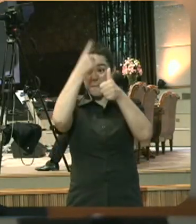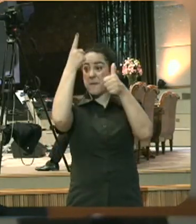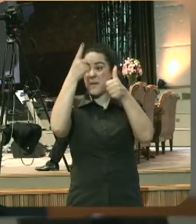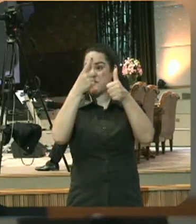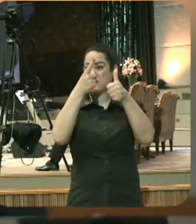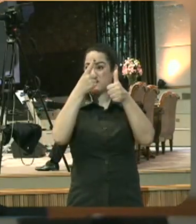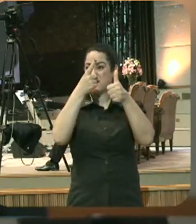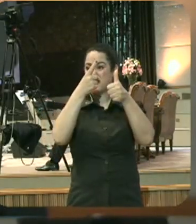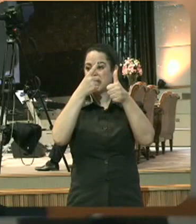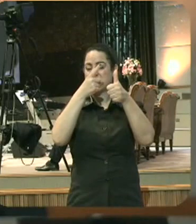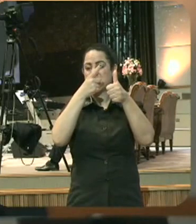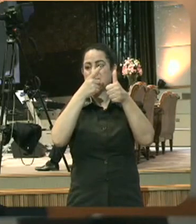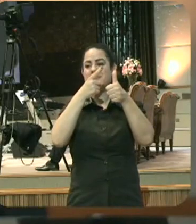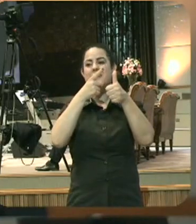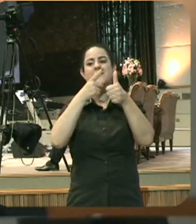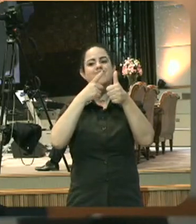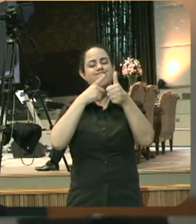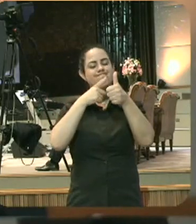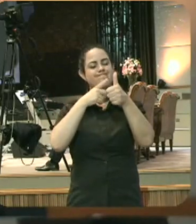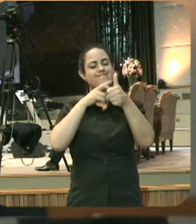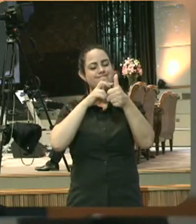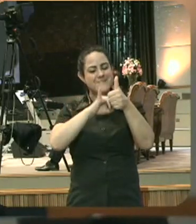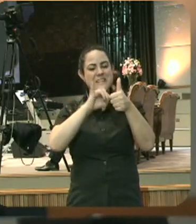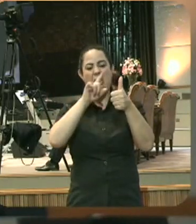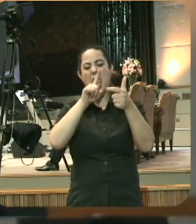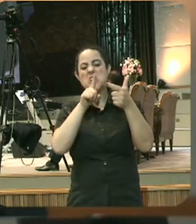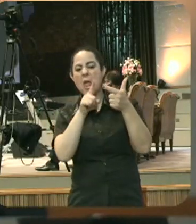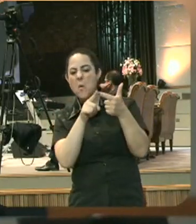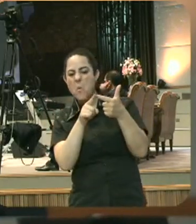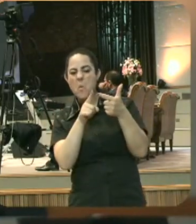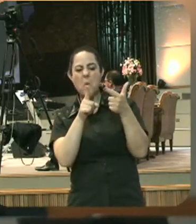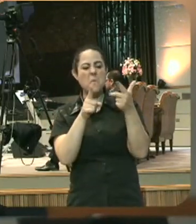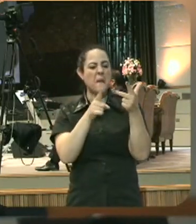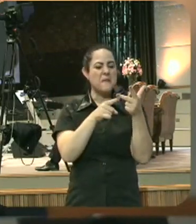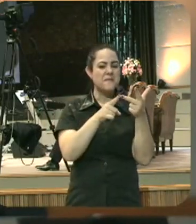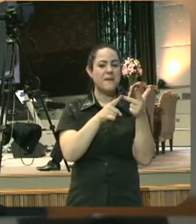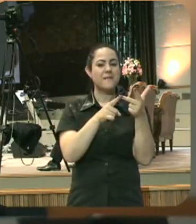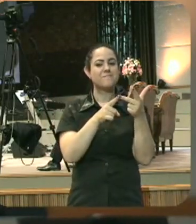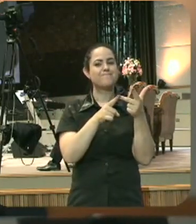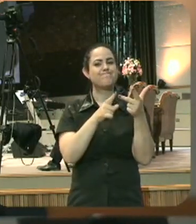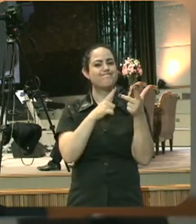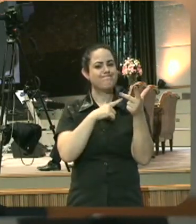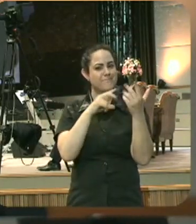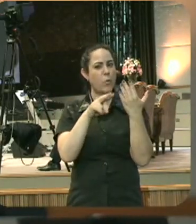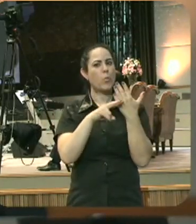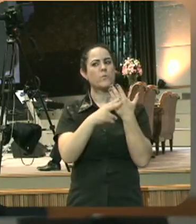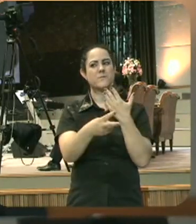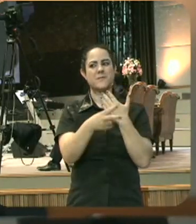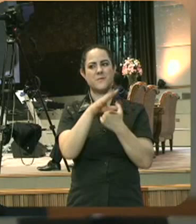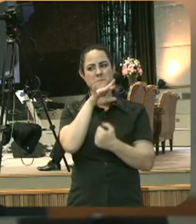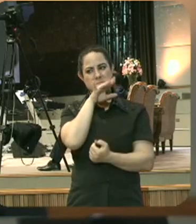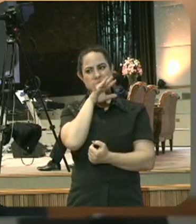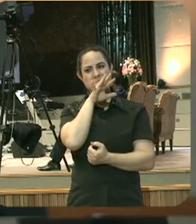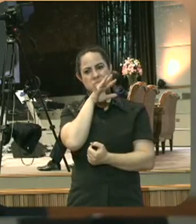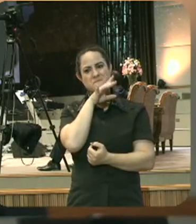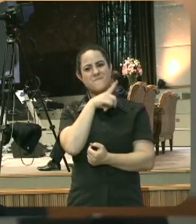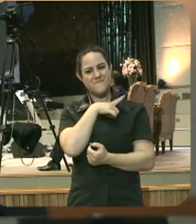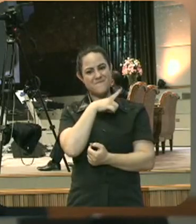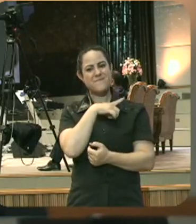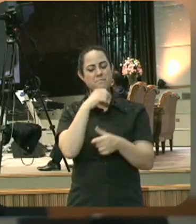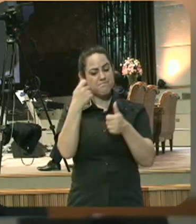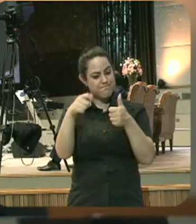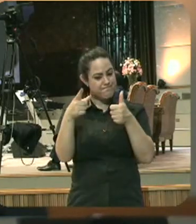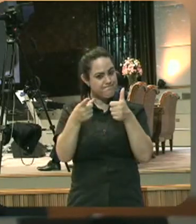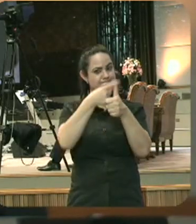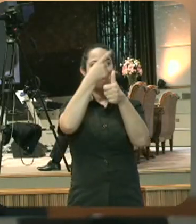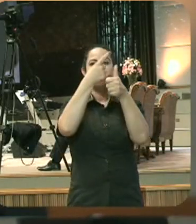tem consequências, impede que sejamos vitoriosos no nosso viver. Por isso essa